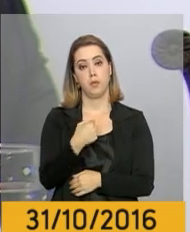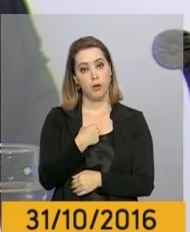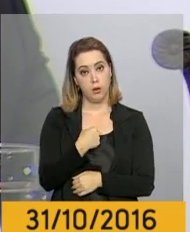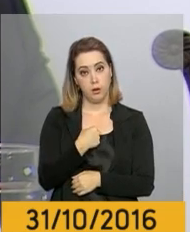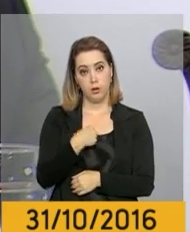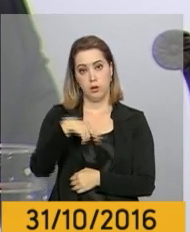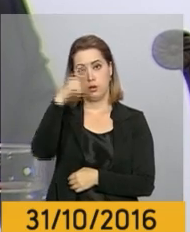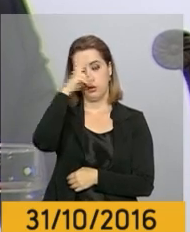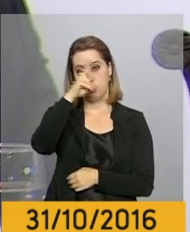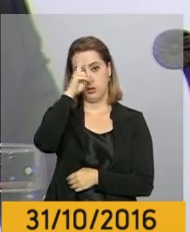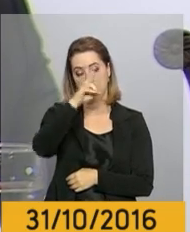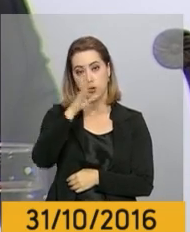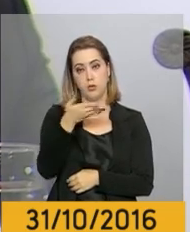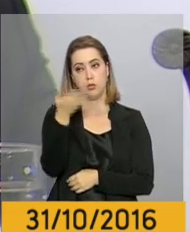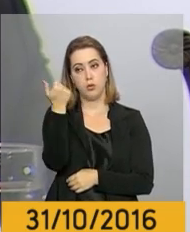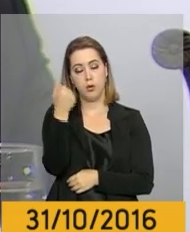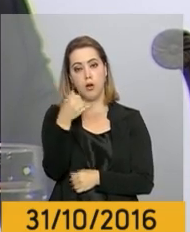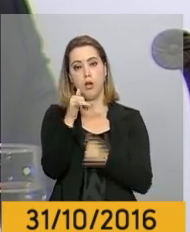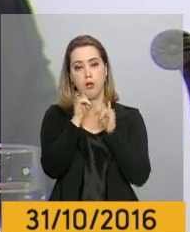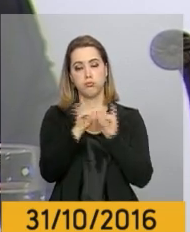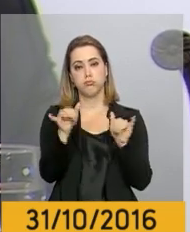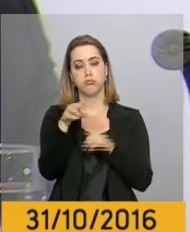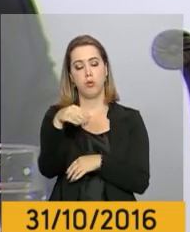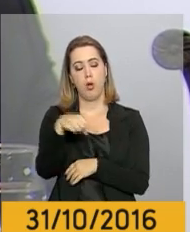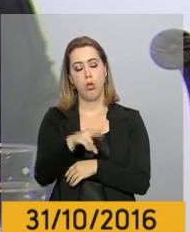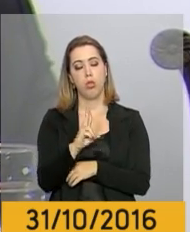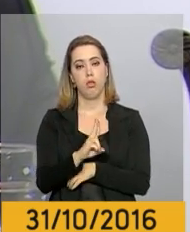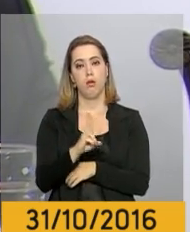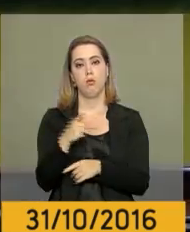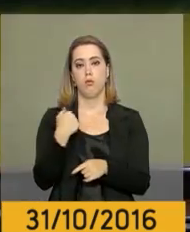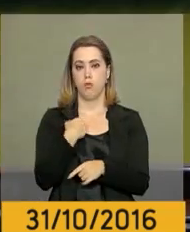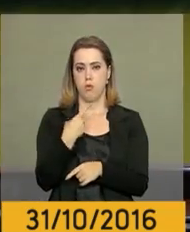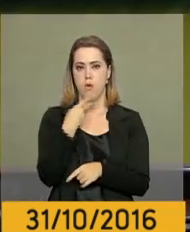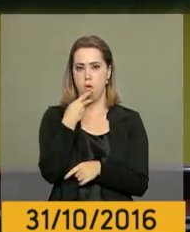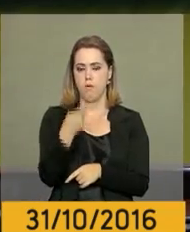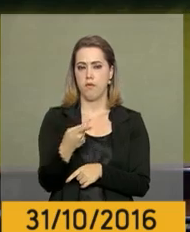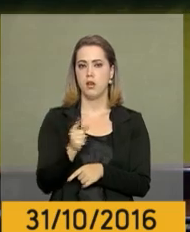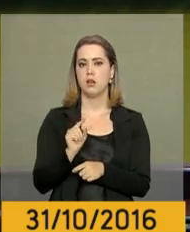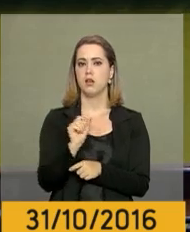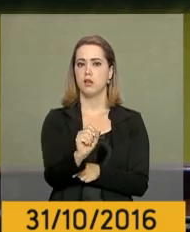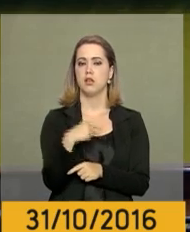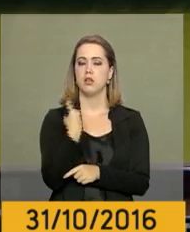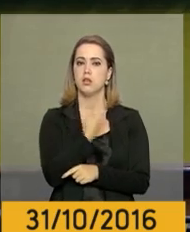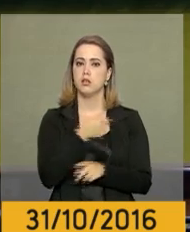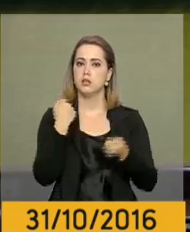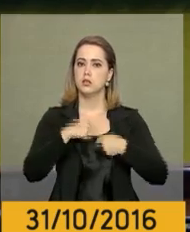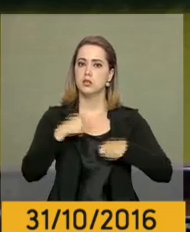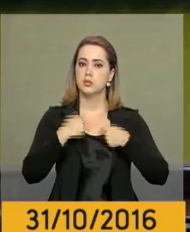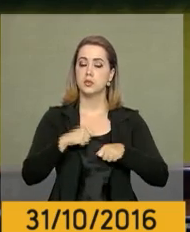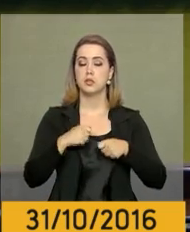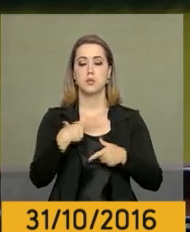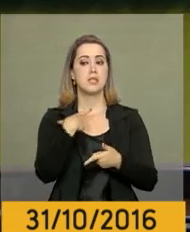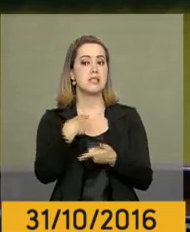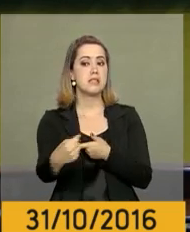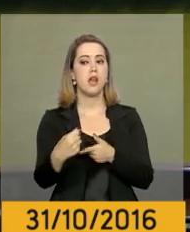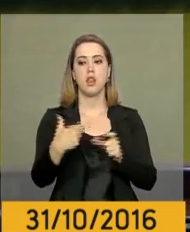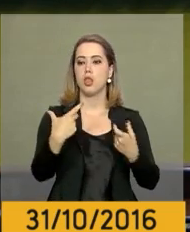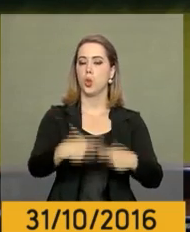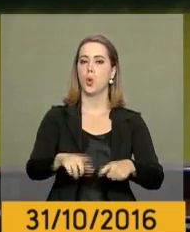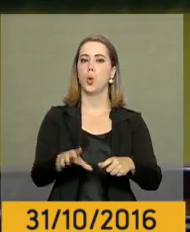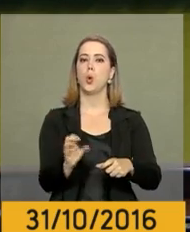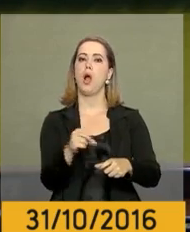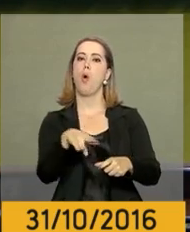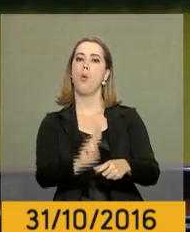discurso que proferi na ONU uma numa das passagens eu dizia que nós deveríamos sair das salas da ONU para